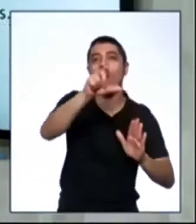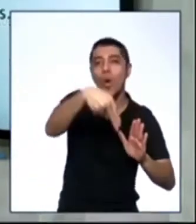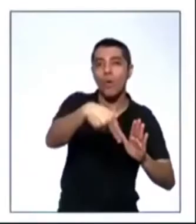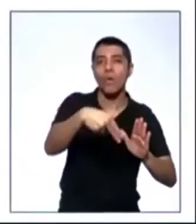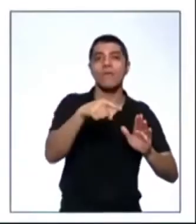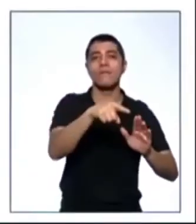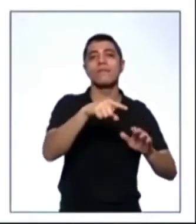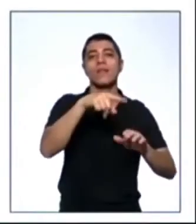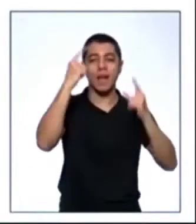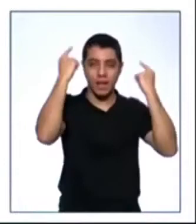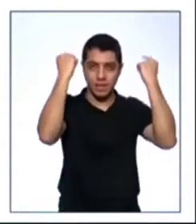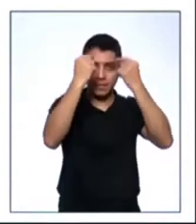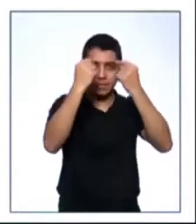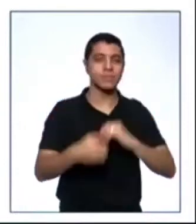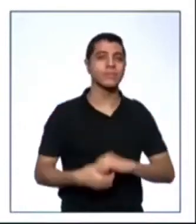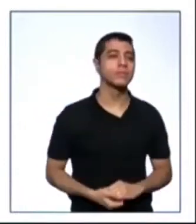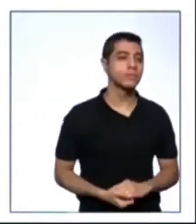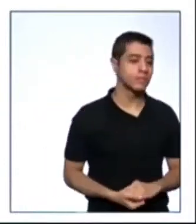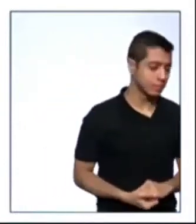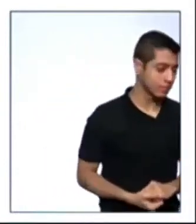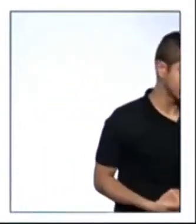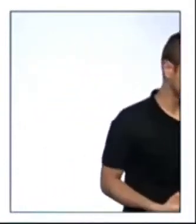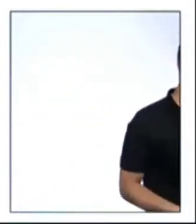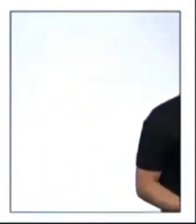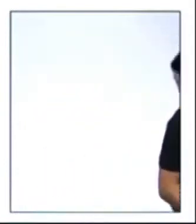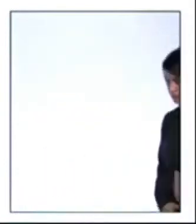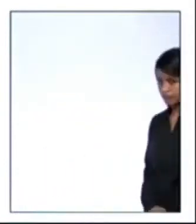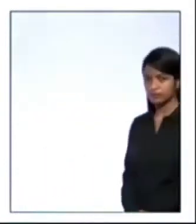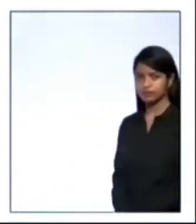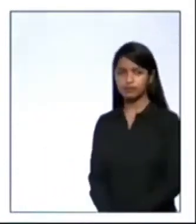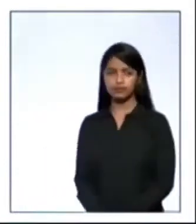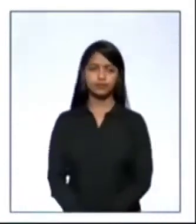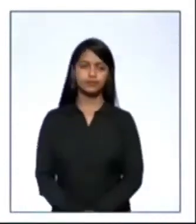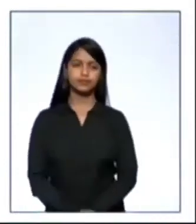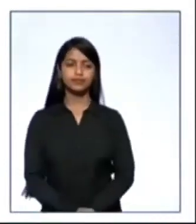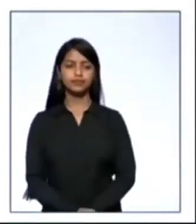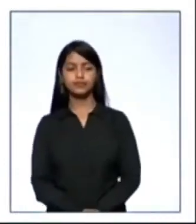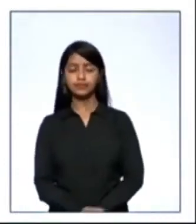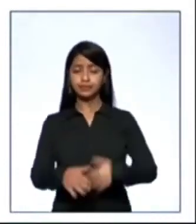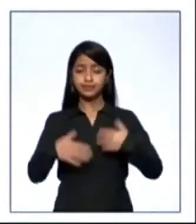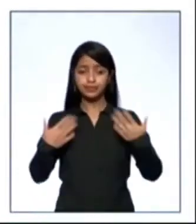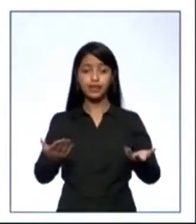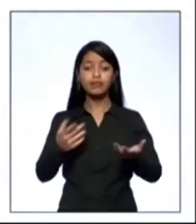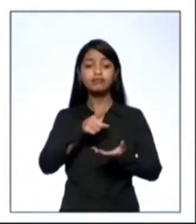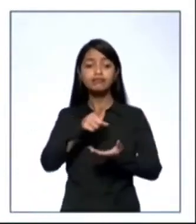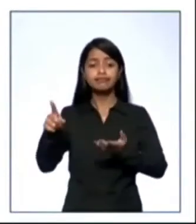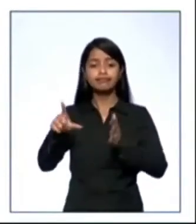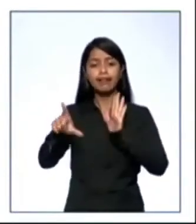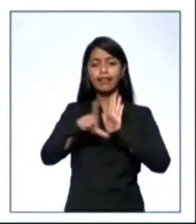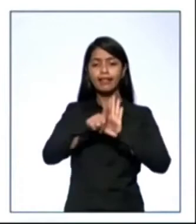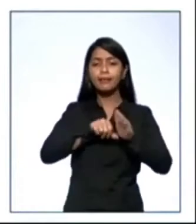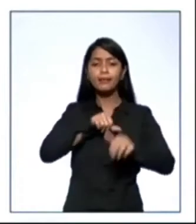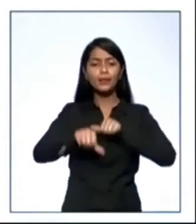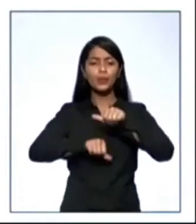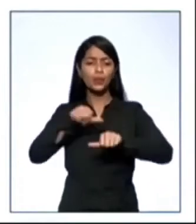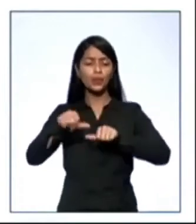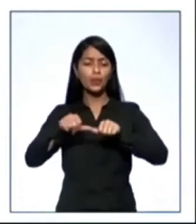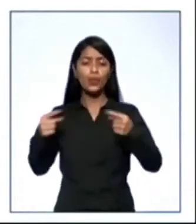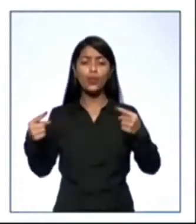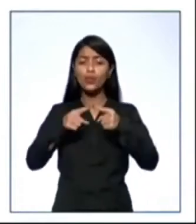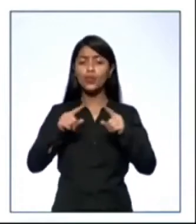slide. A superação da tradição jurídica oral no mundo antigo, descrita no texto, esteve relacionado a, ou seja,